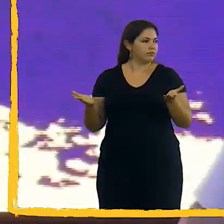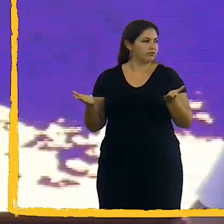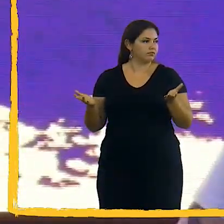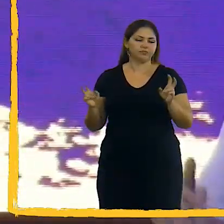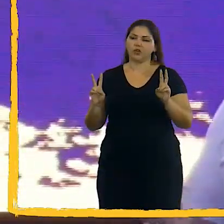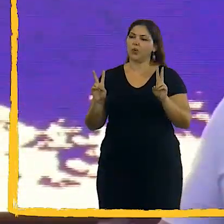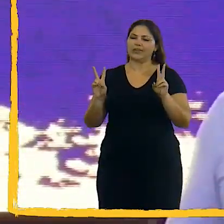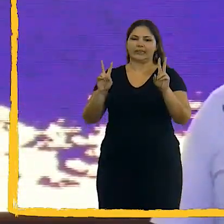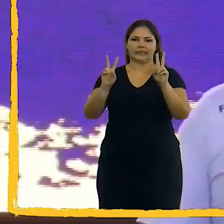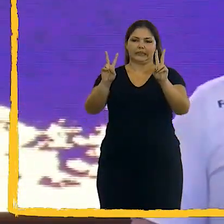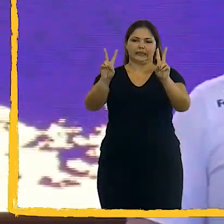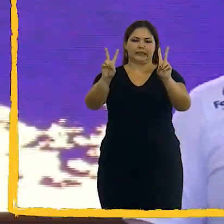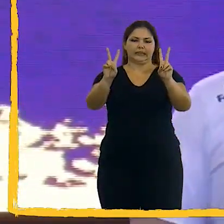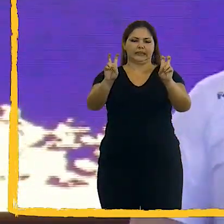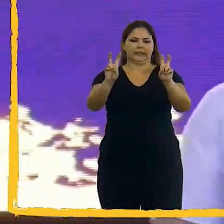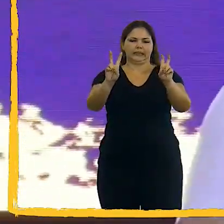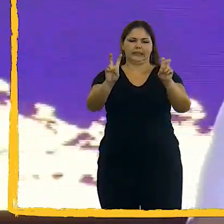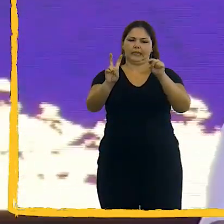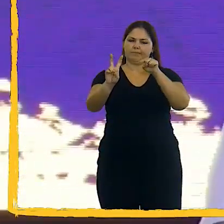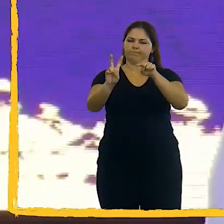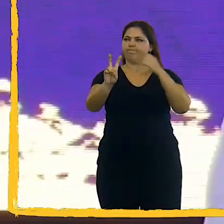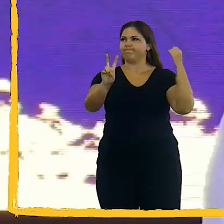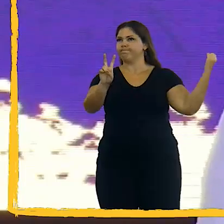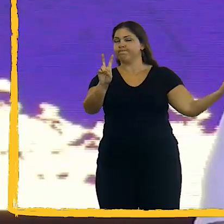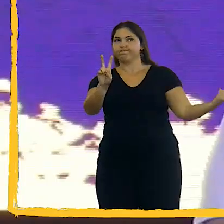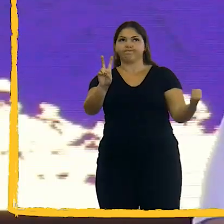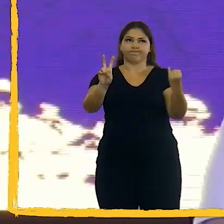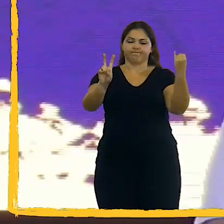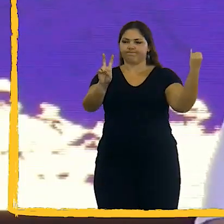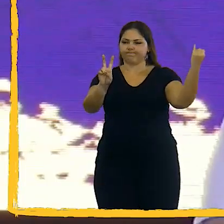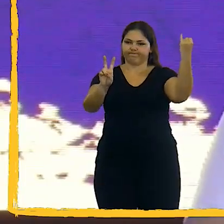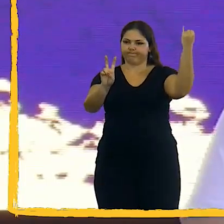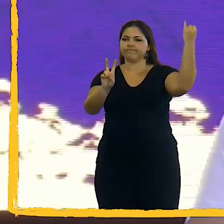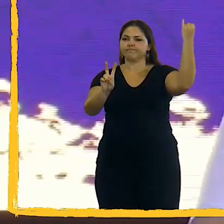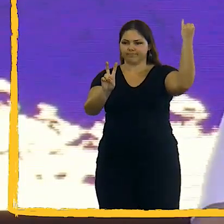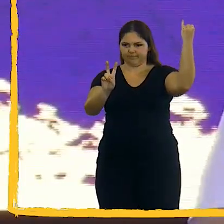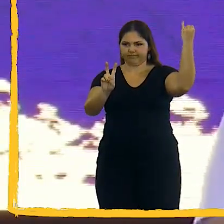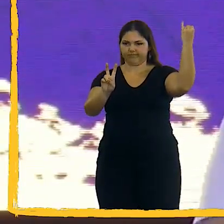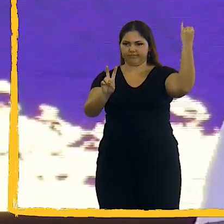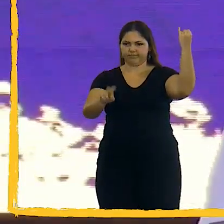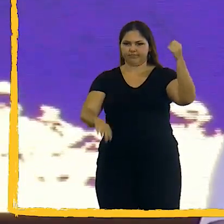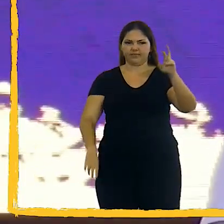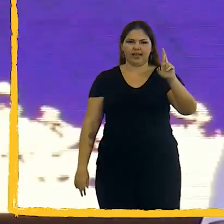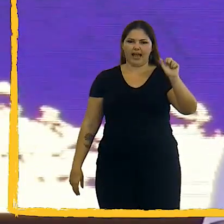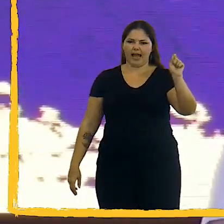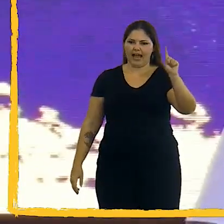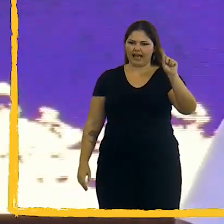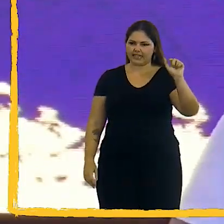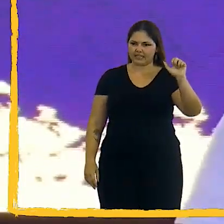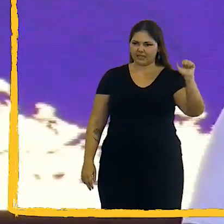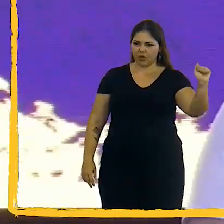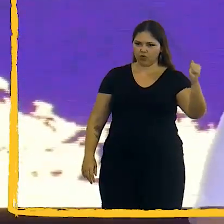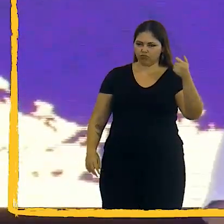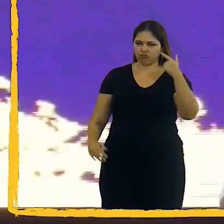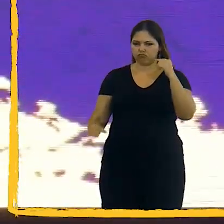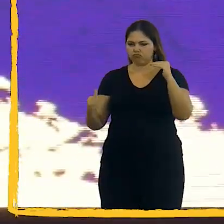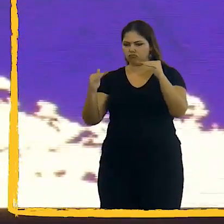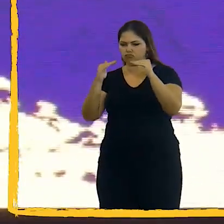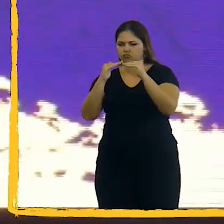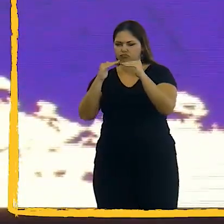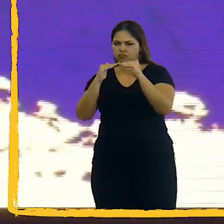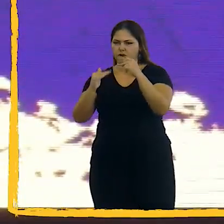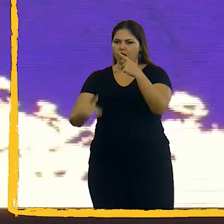Power mega importante para você razão e pessoal fala para